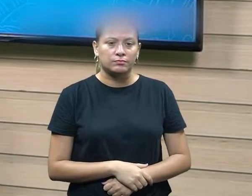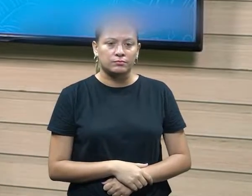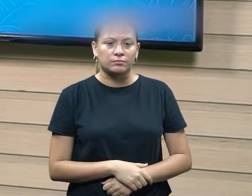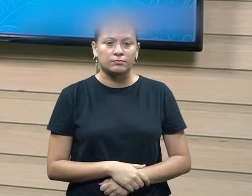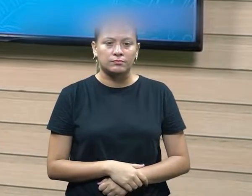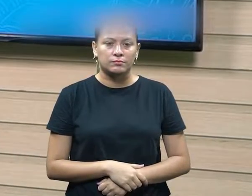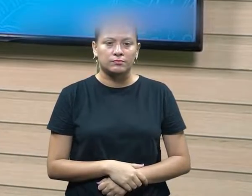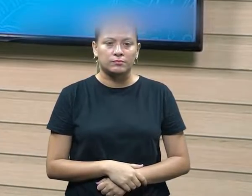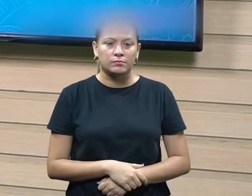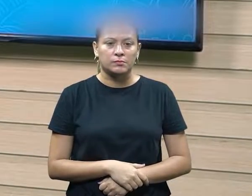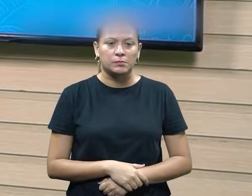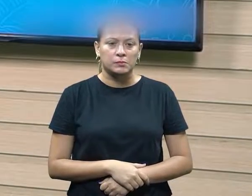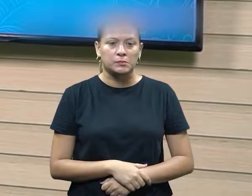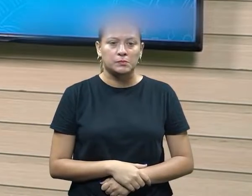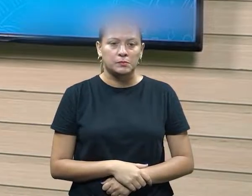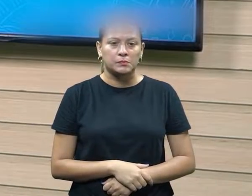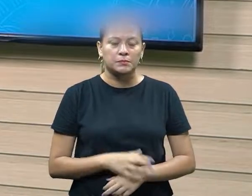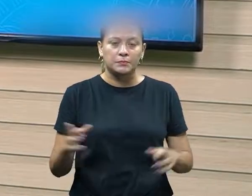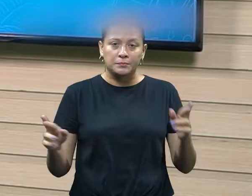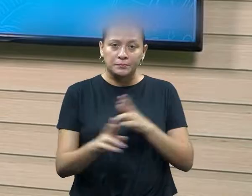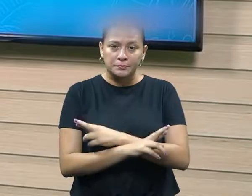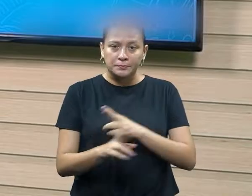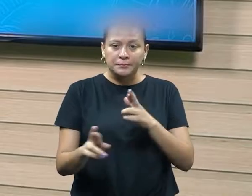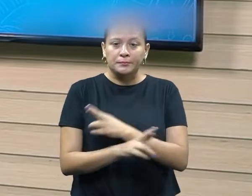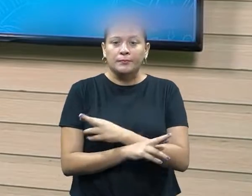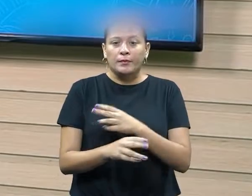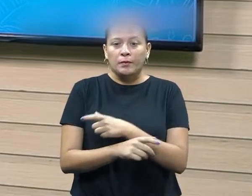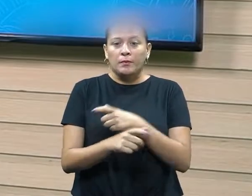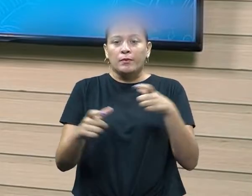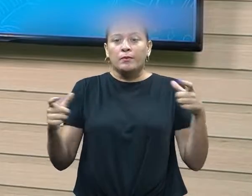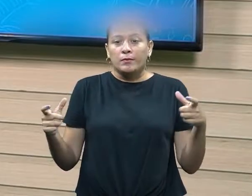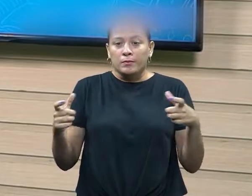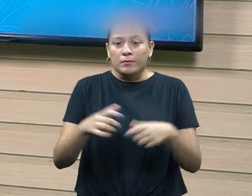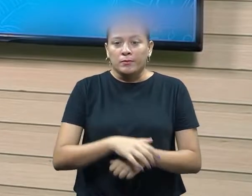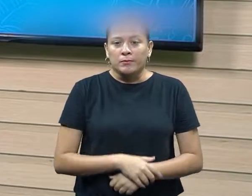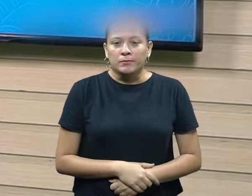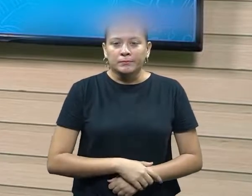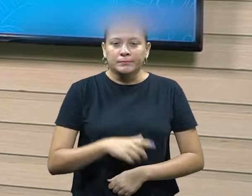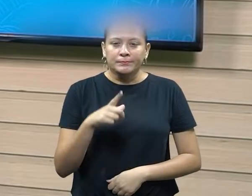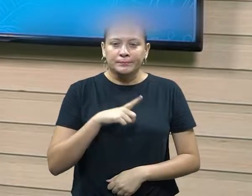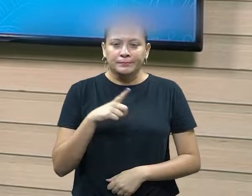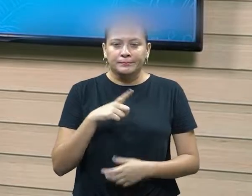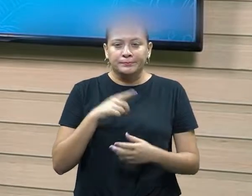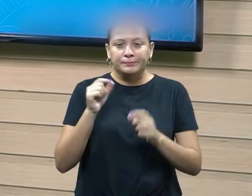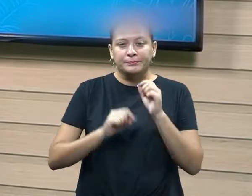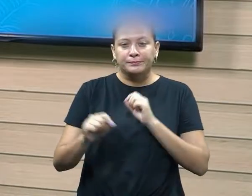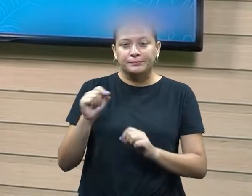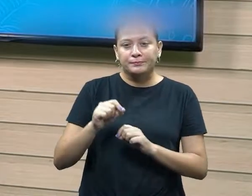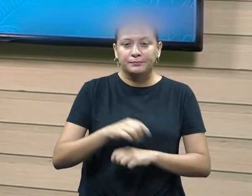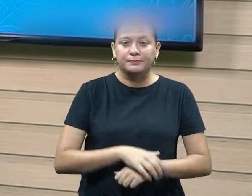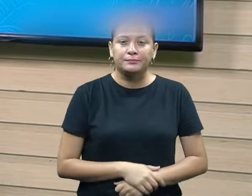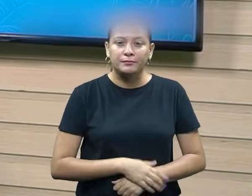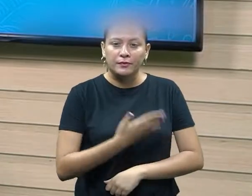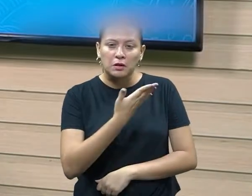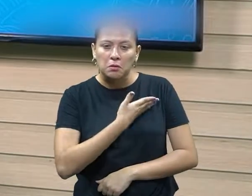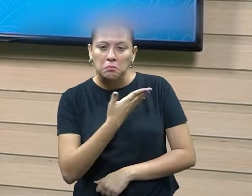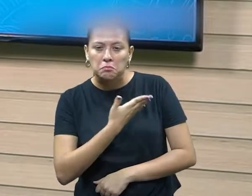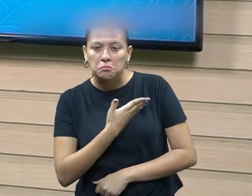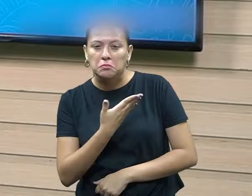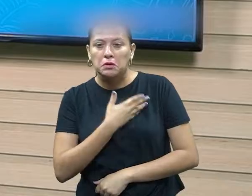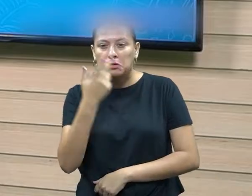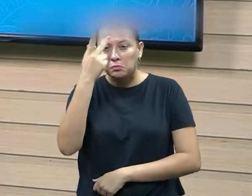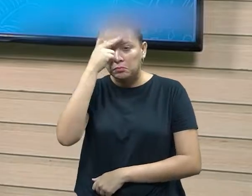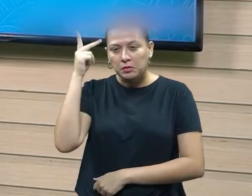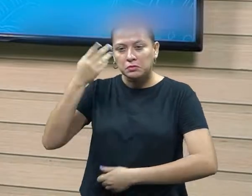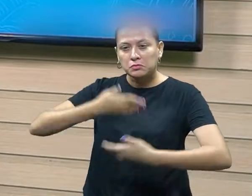ampla, isso te dá um certo poder, né? Porque você tem vários, vamos dizer, conhecimento, vários amigos, várias